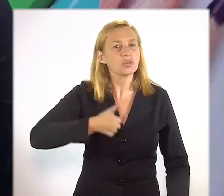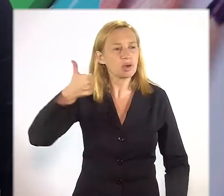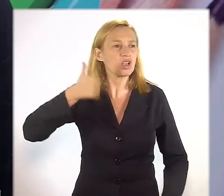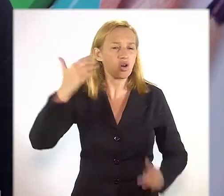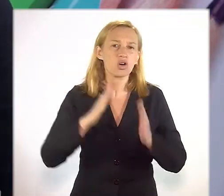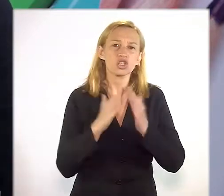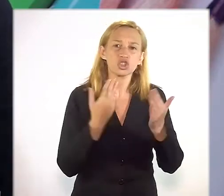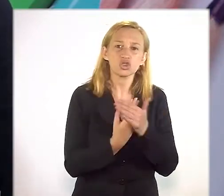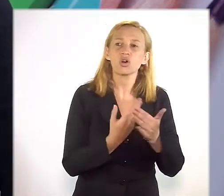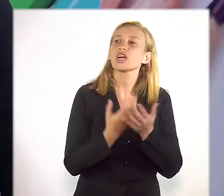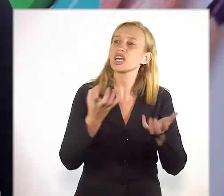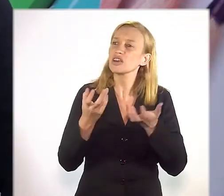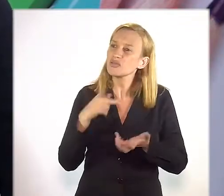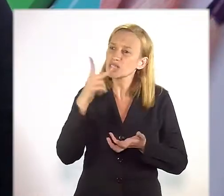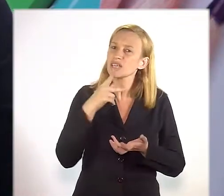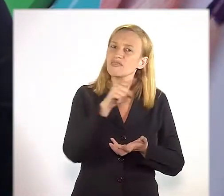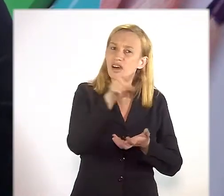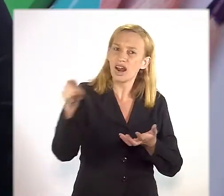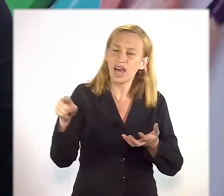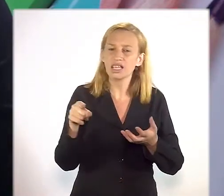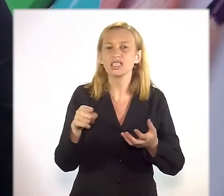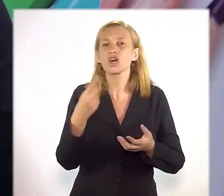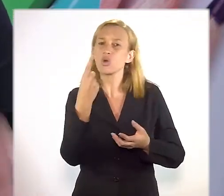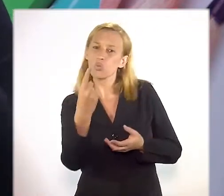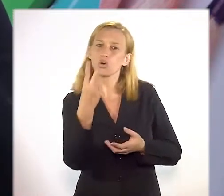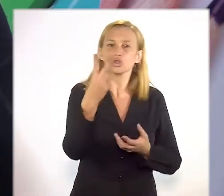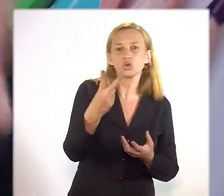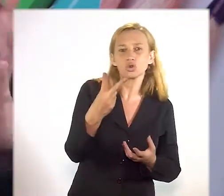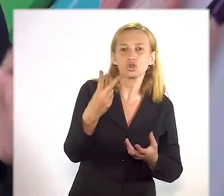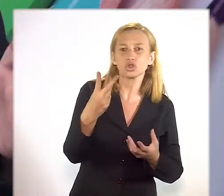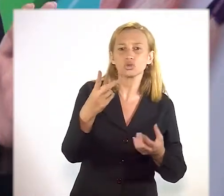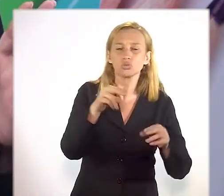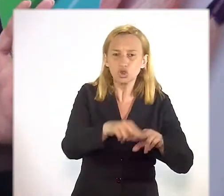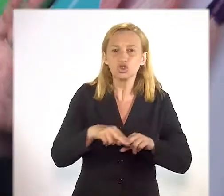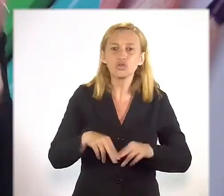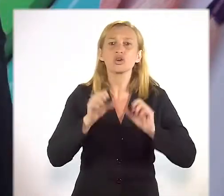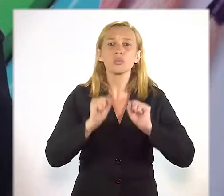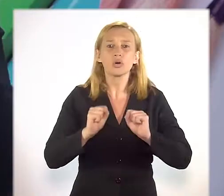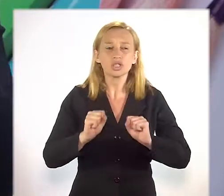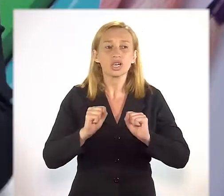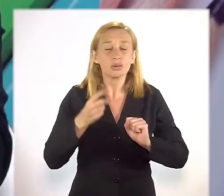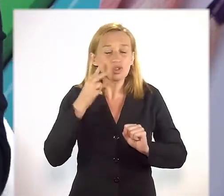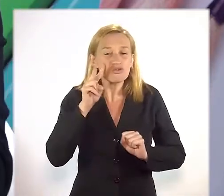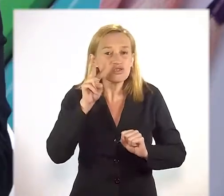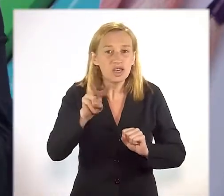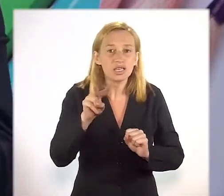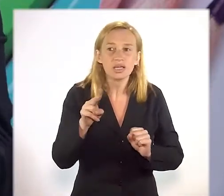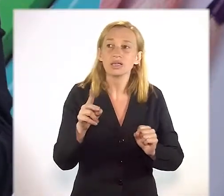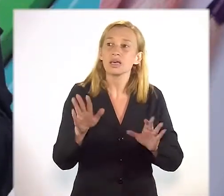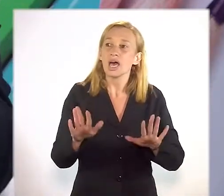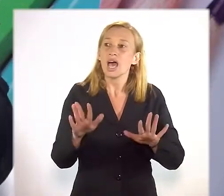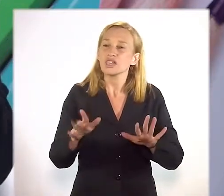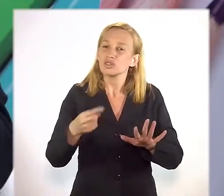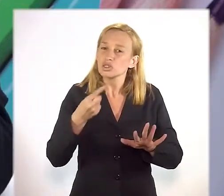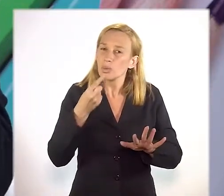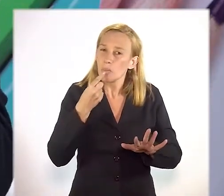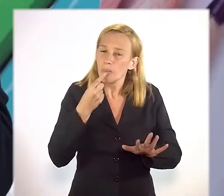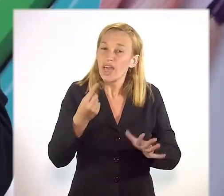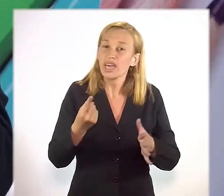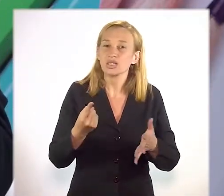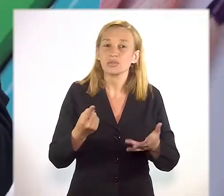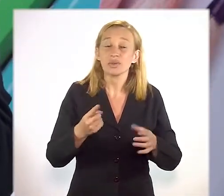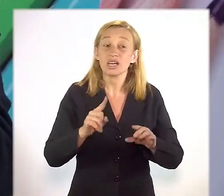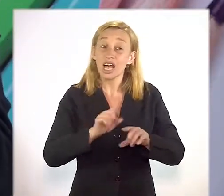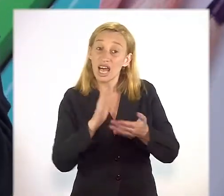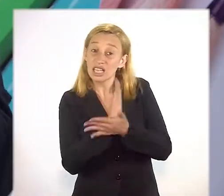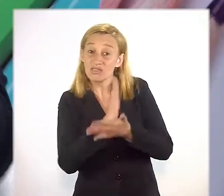queria que você falasse, assim, de um ou dois pontos na prática que a gente possa enxergar isso, porque a gente está tão perto, né? Dizem que quando a gente está muito perto de uma